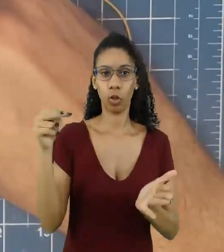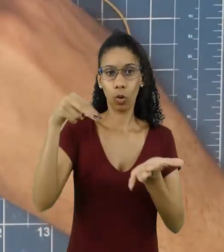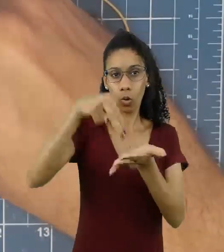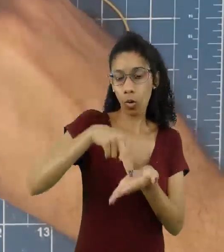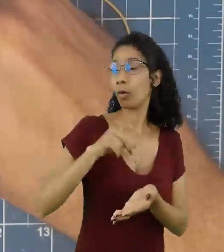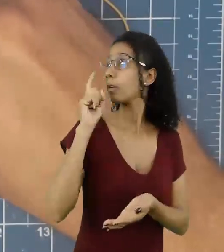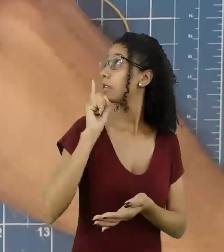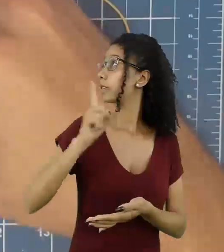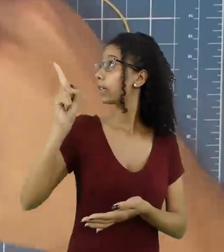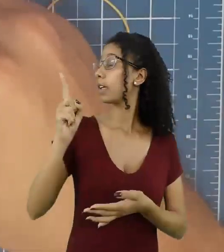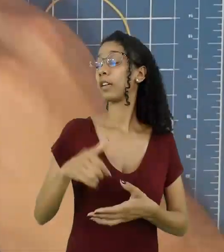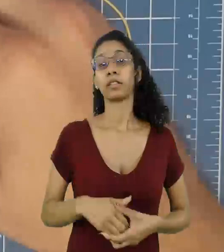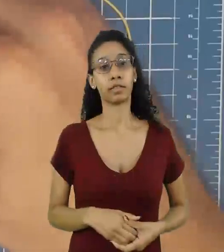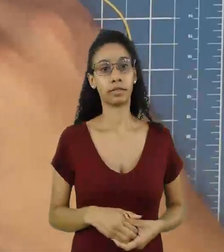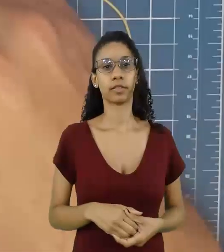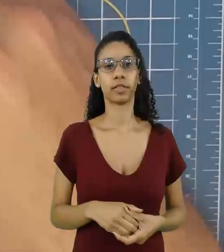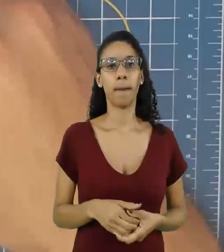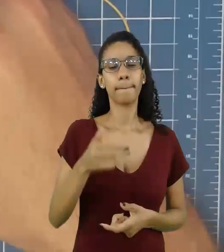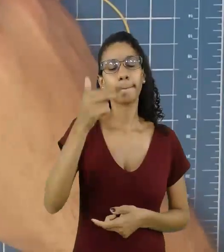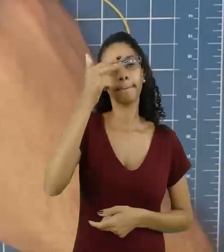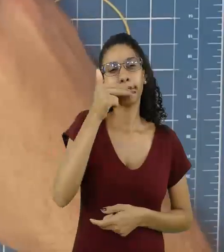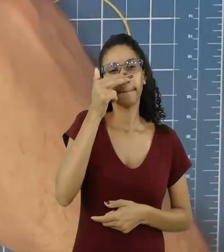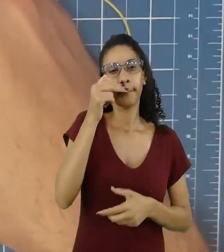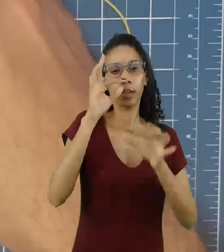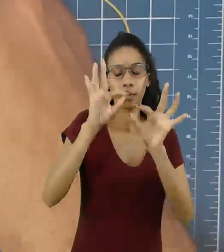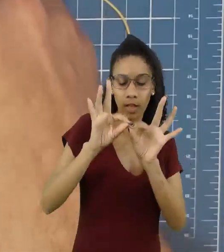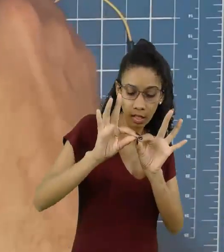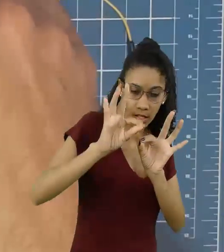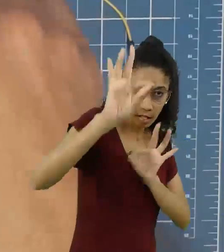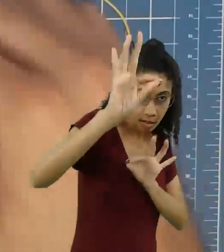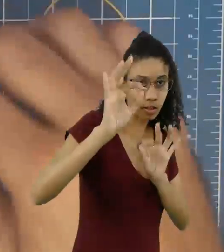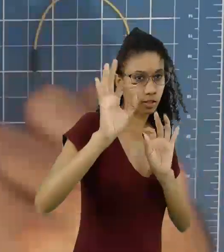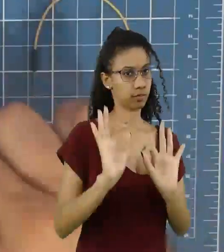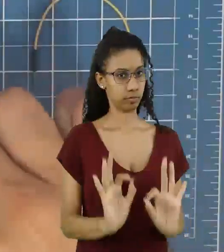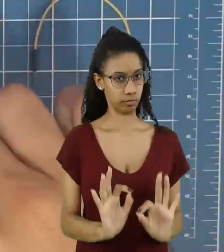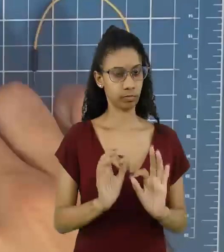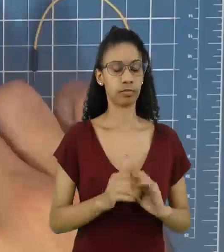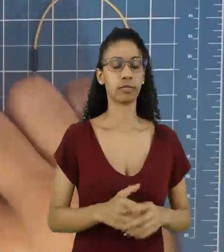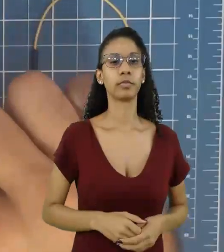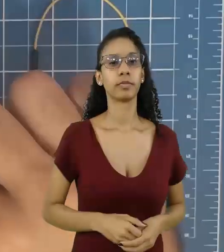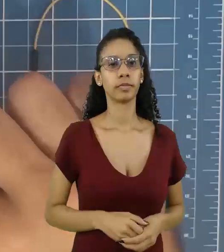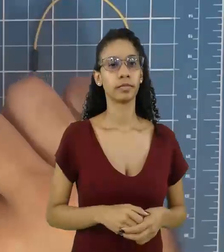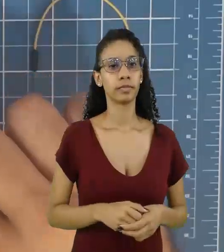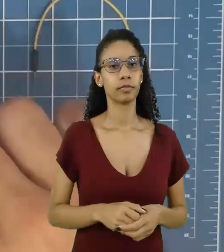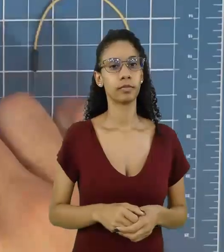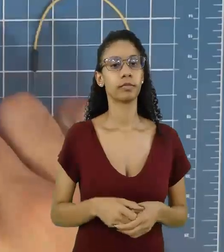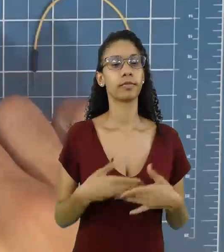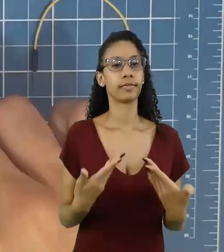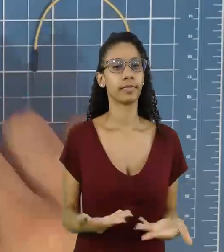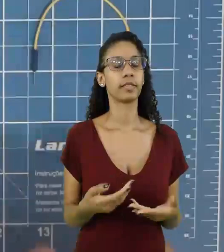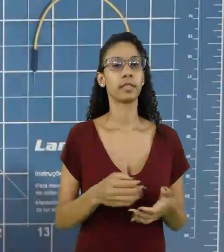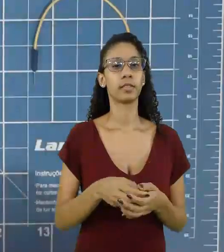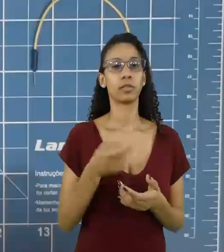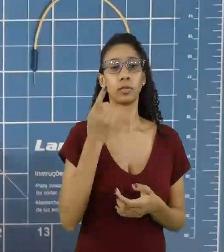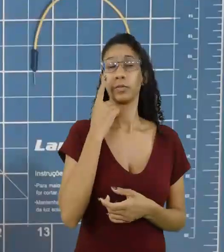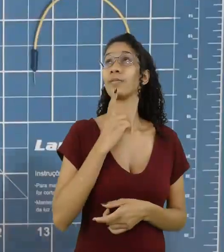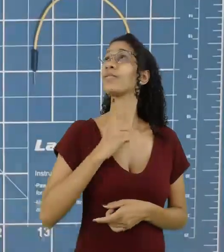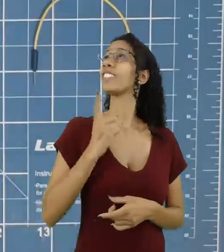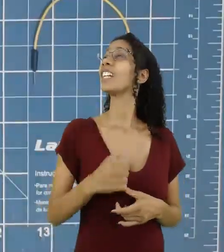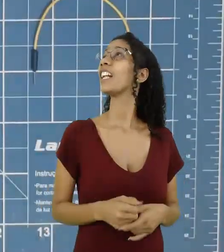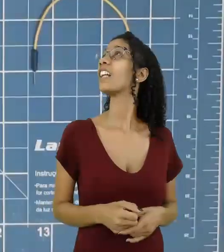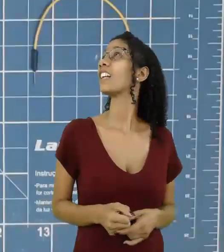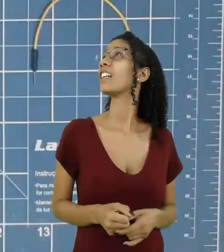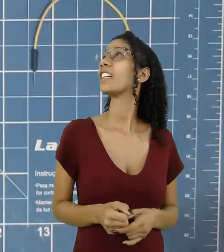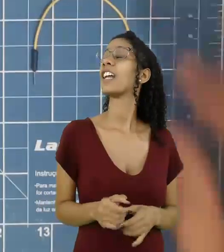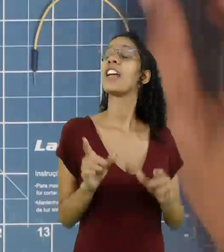dois pinos deles aqui no meio, na mesma linha, tá? Dessa forma,